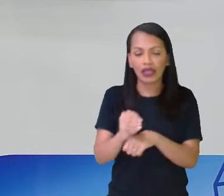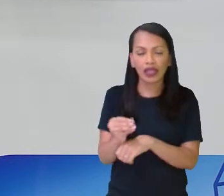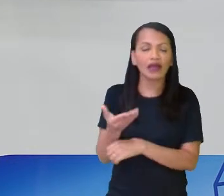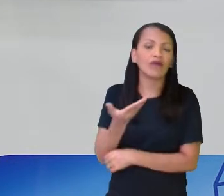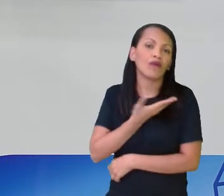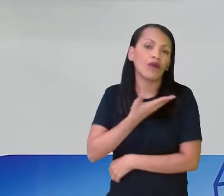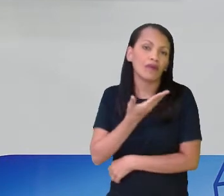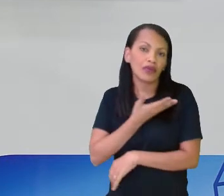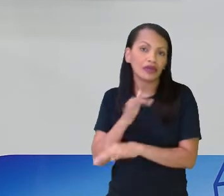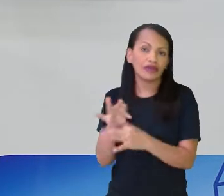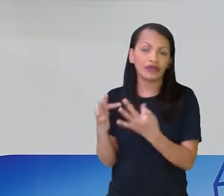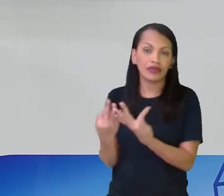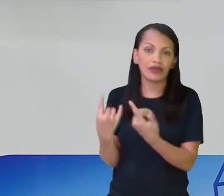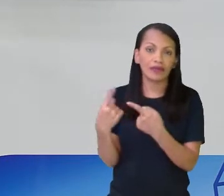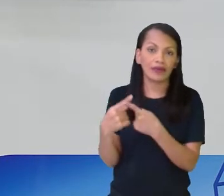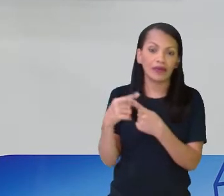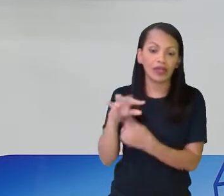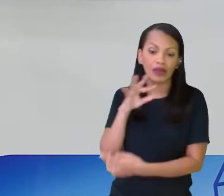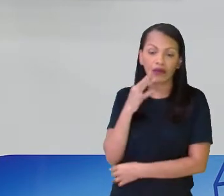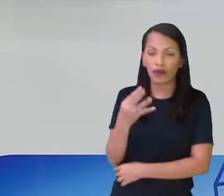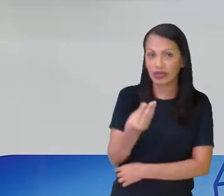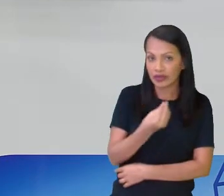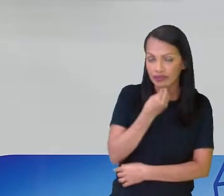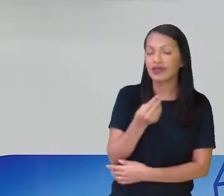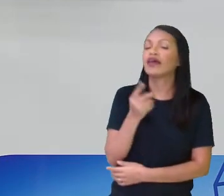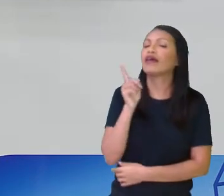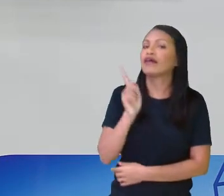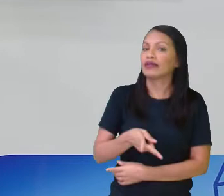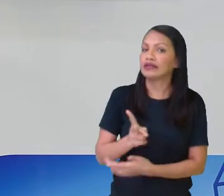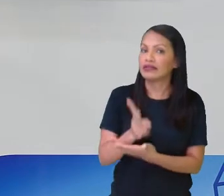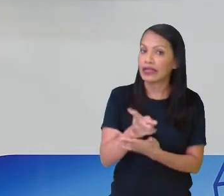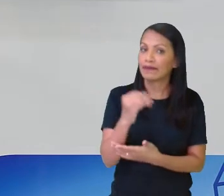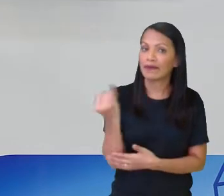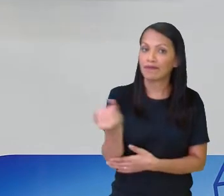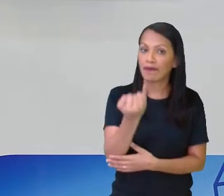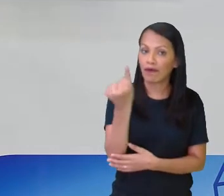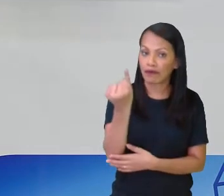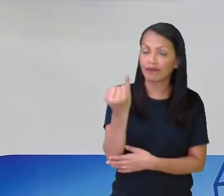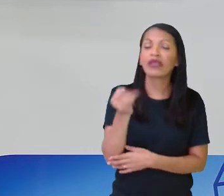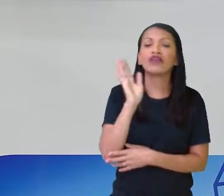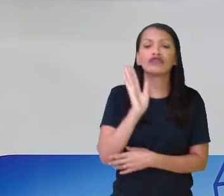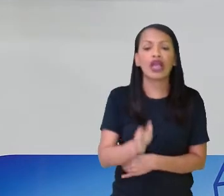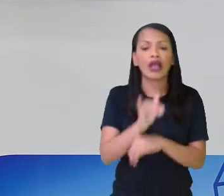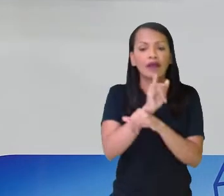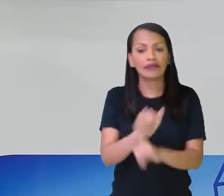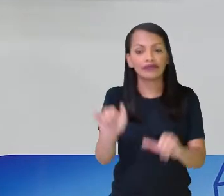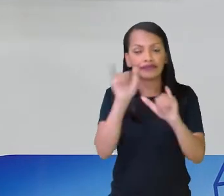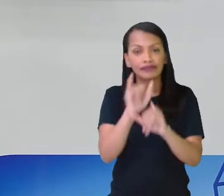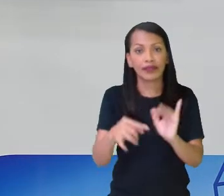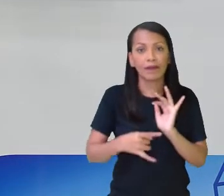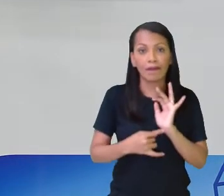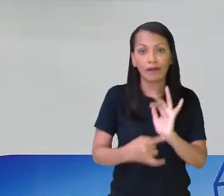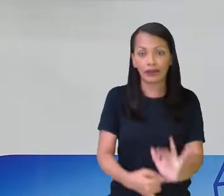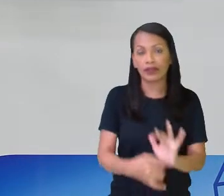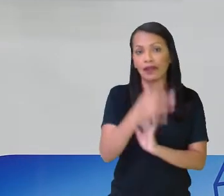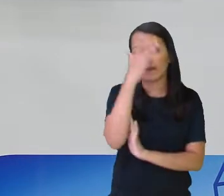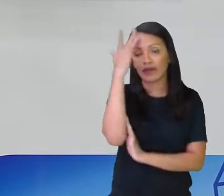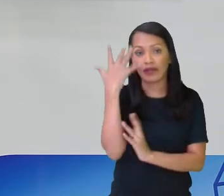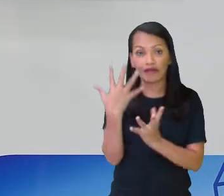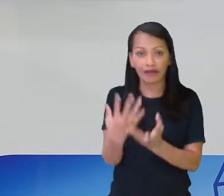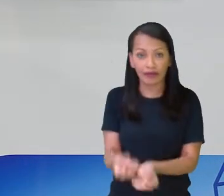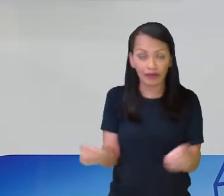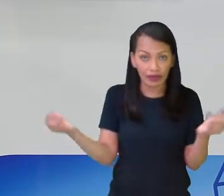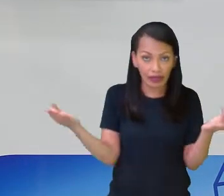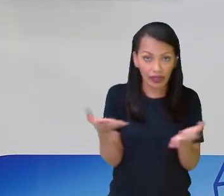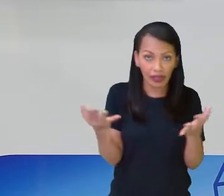porque conhecimento nunca é demais. Dei meus recadinhos, apresentei a equipe. Vamos